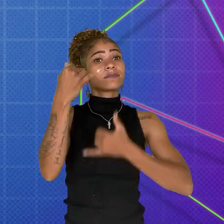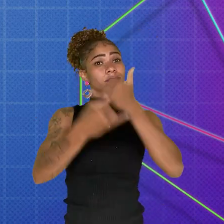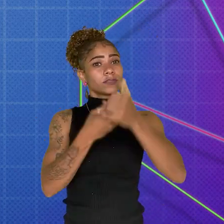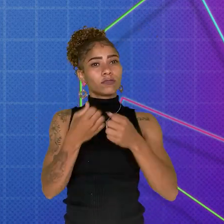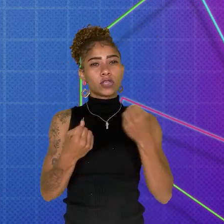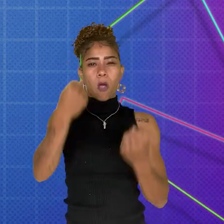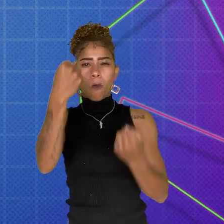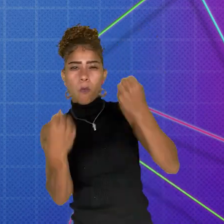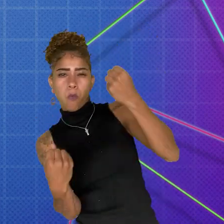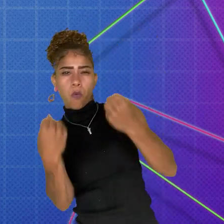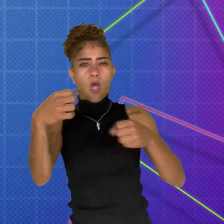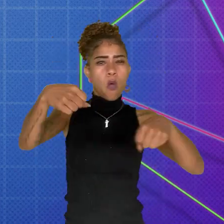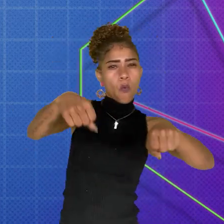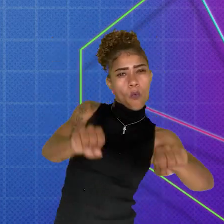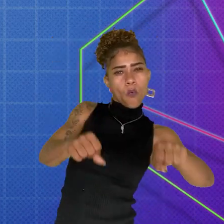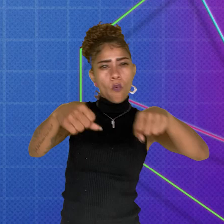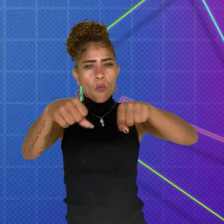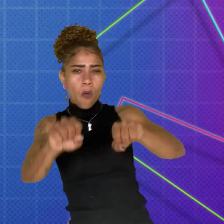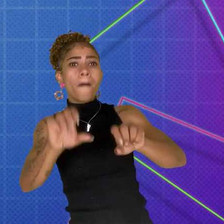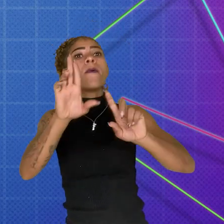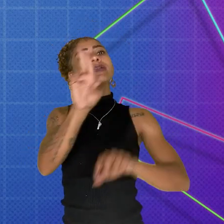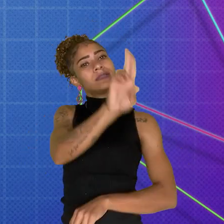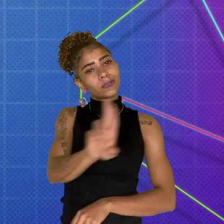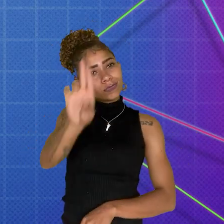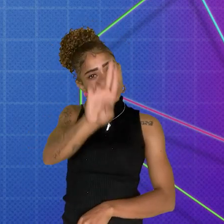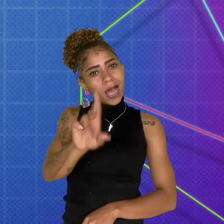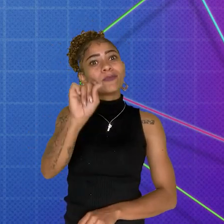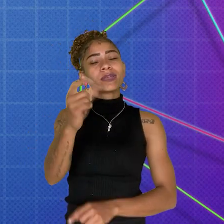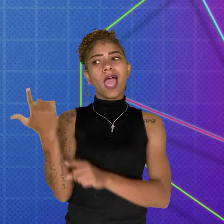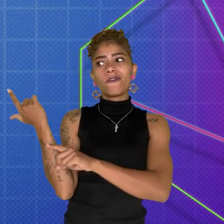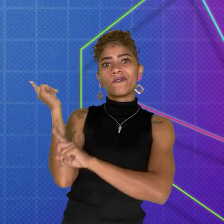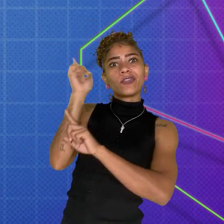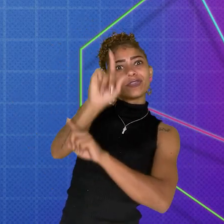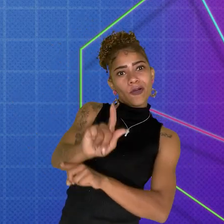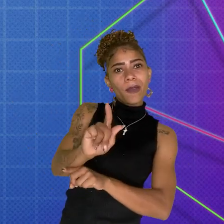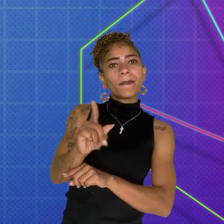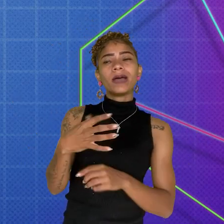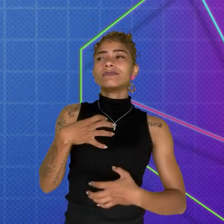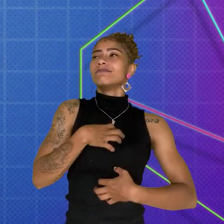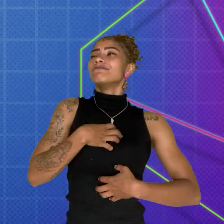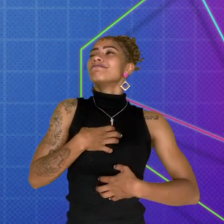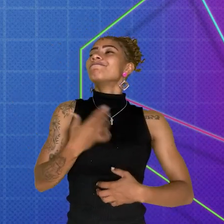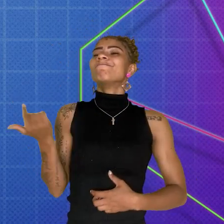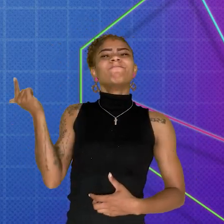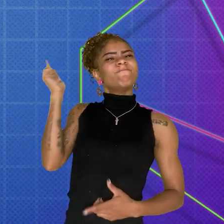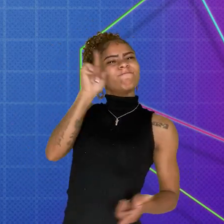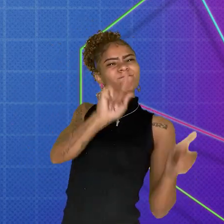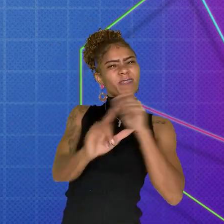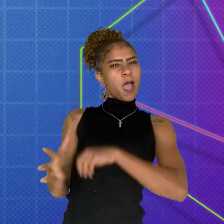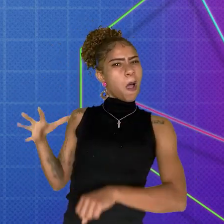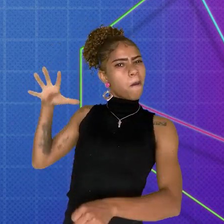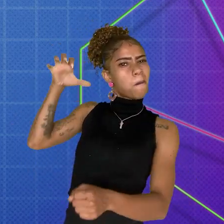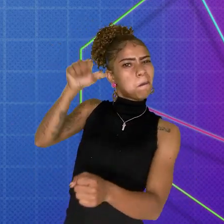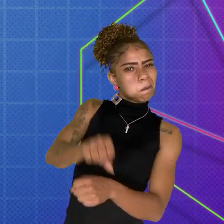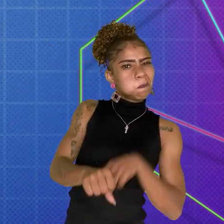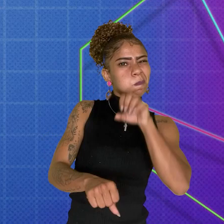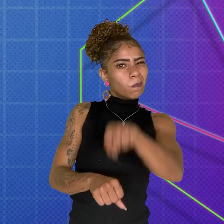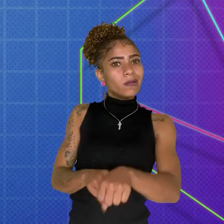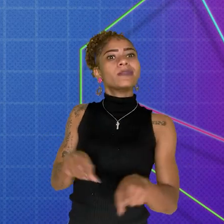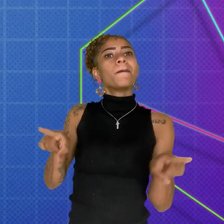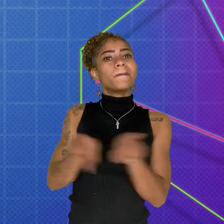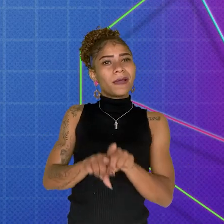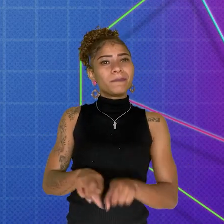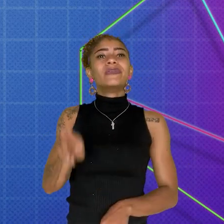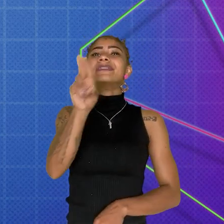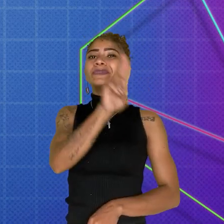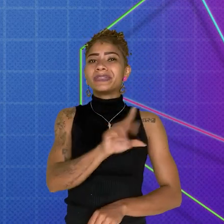em jogos de corrida, música épica pode ser usada durante cenas de vitória para aumentar a sensação de conquista e realização.